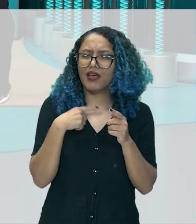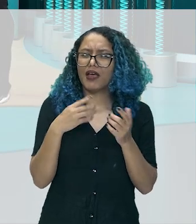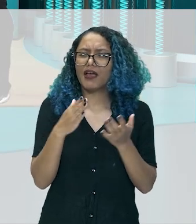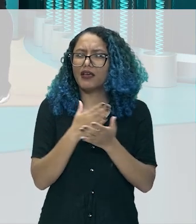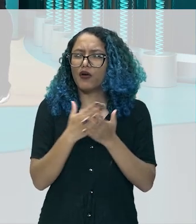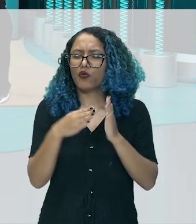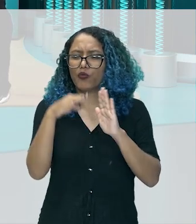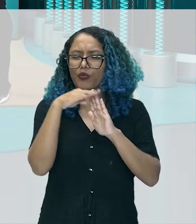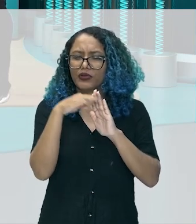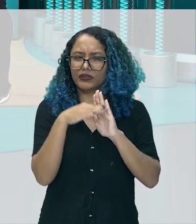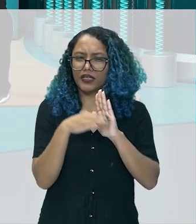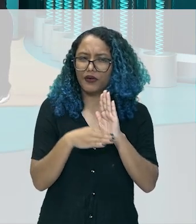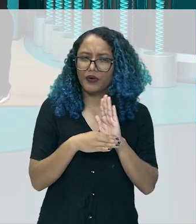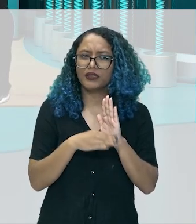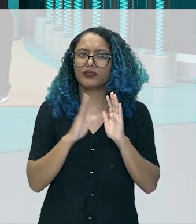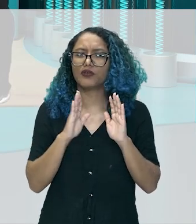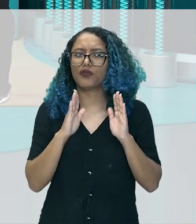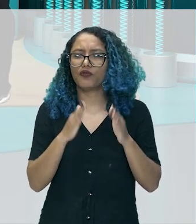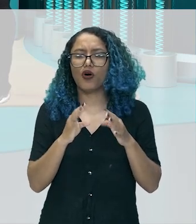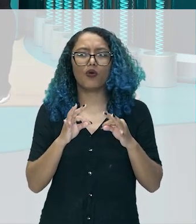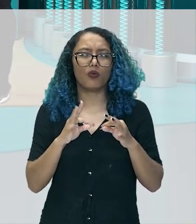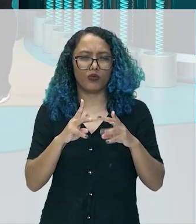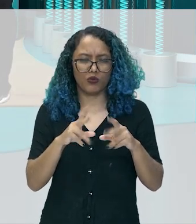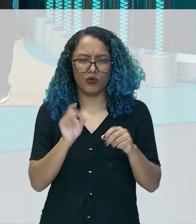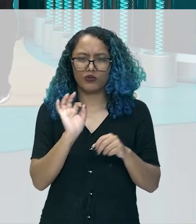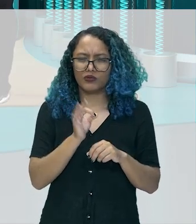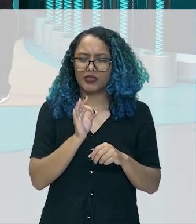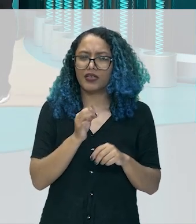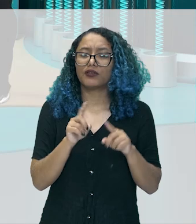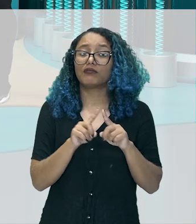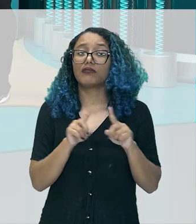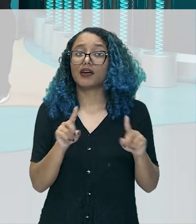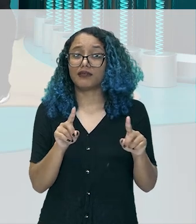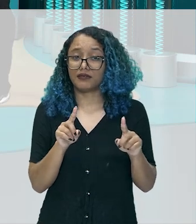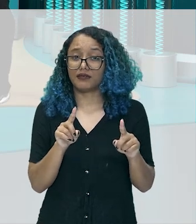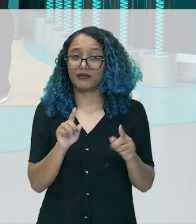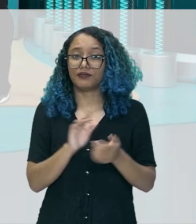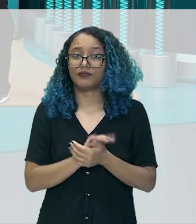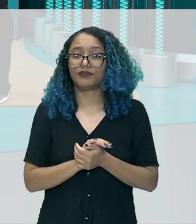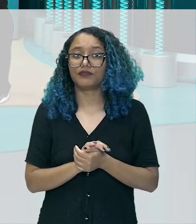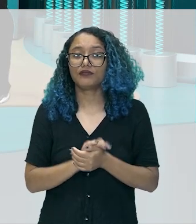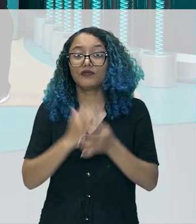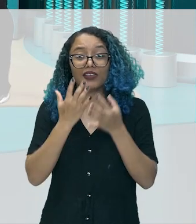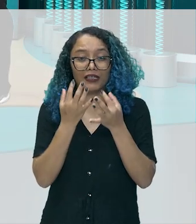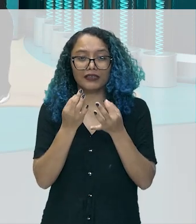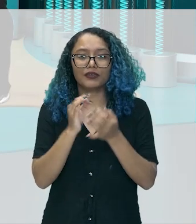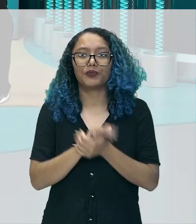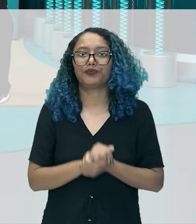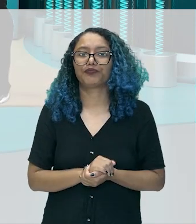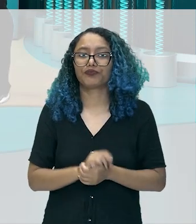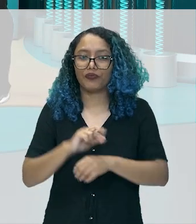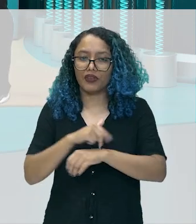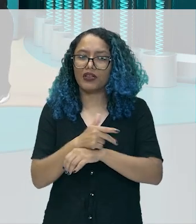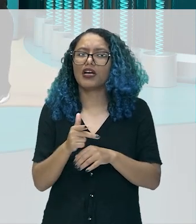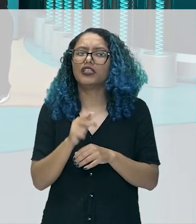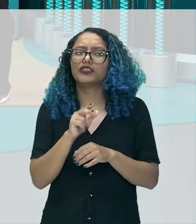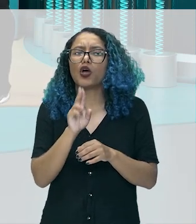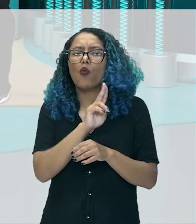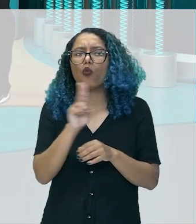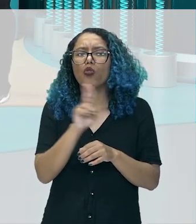Elas visam o bem-estar e a saúde de seus praticantes. Trabalham aspectos